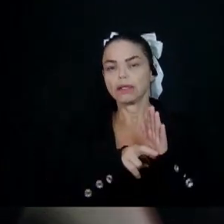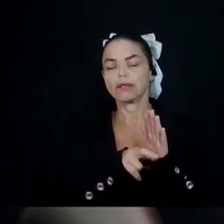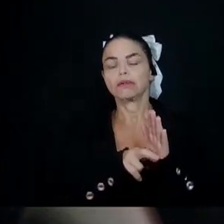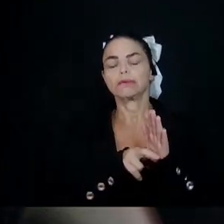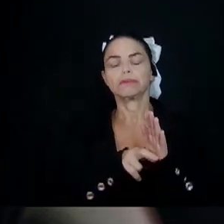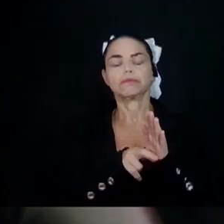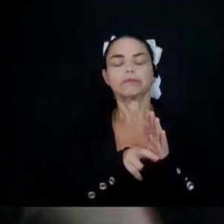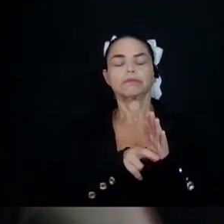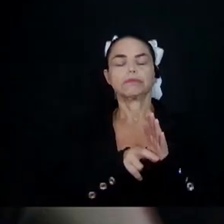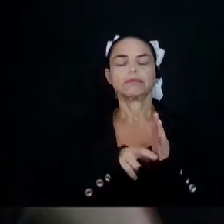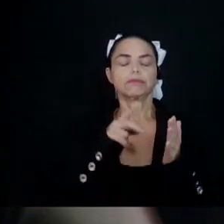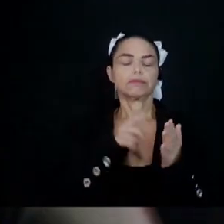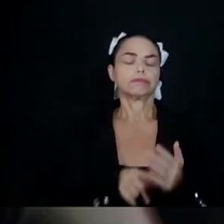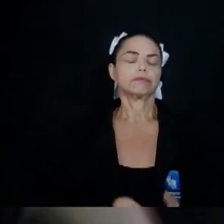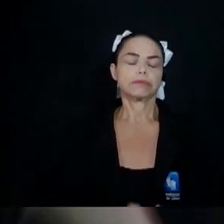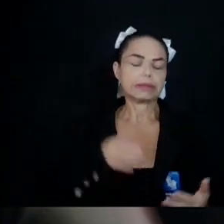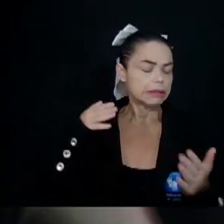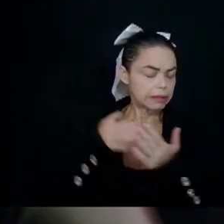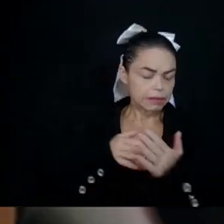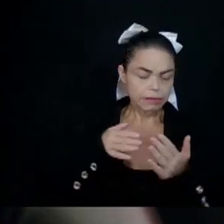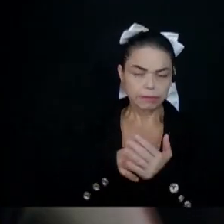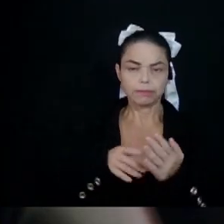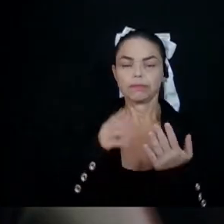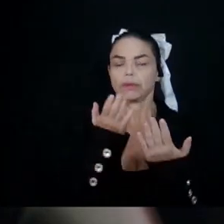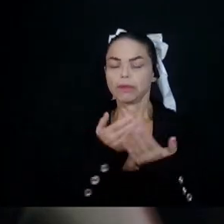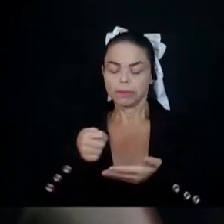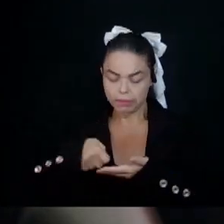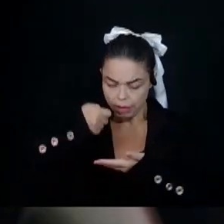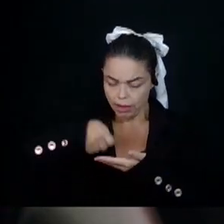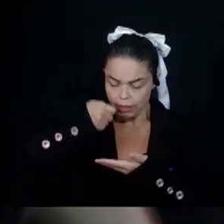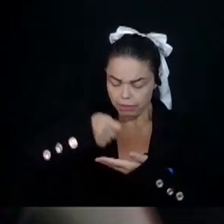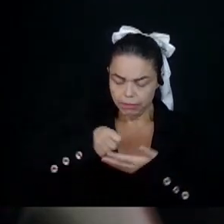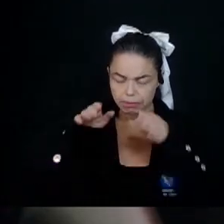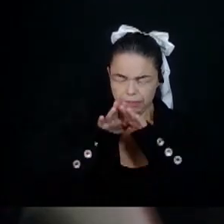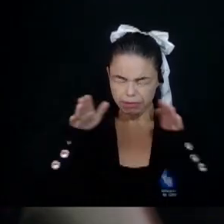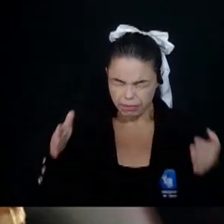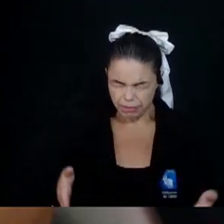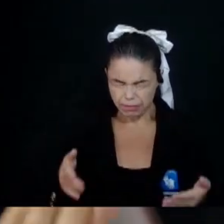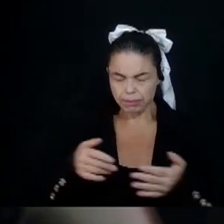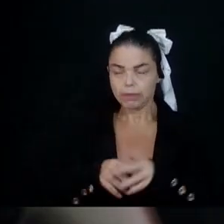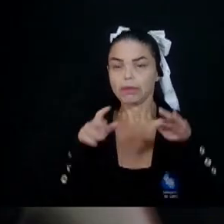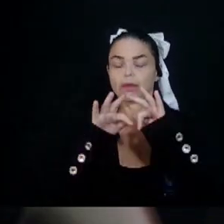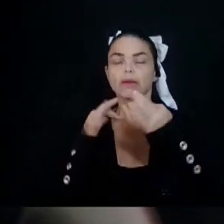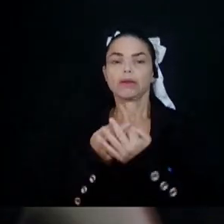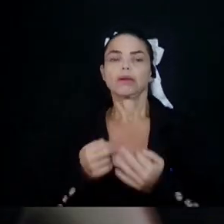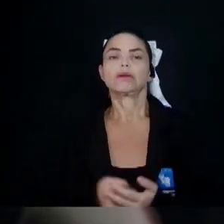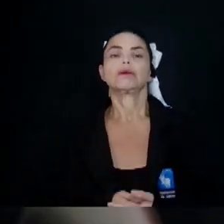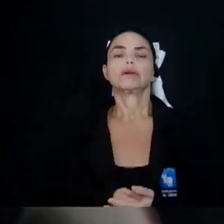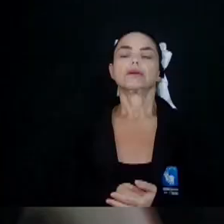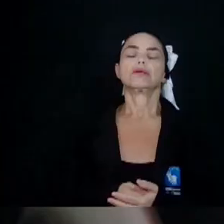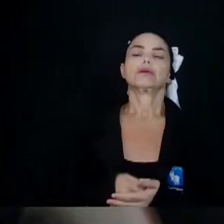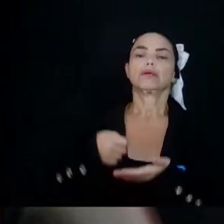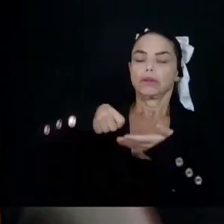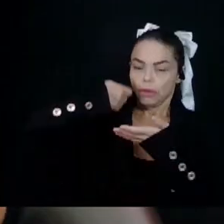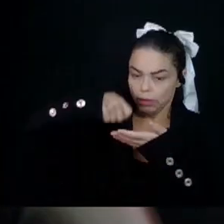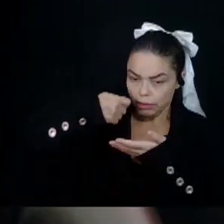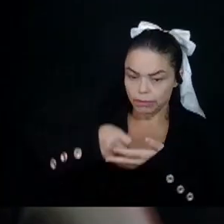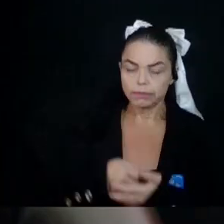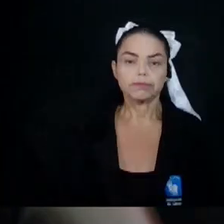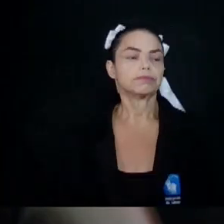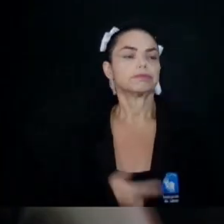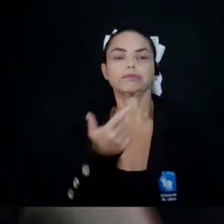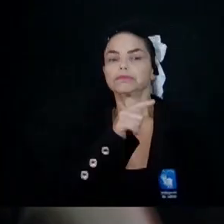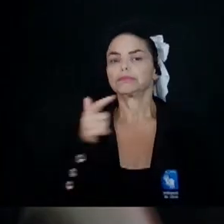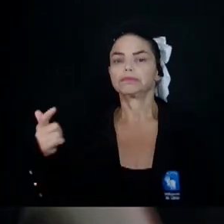sem tela. Uhum. Então, na refeição, a refeição é feita à mesa, um exemplo. A refeição é feita à mesa, não tem